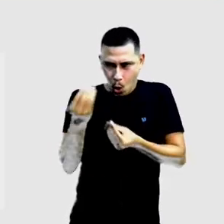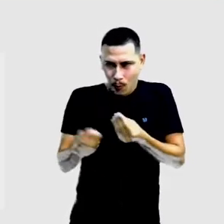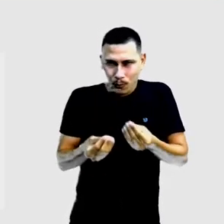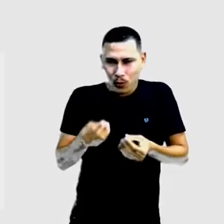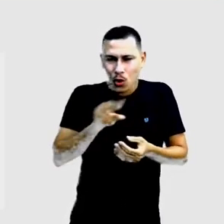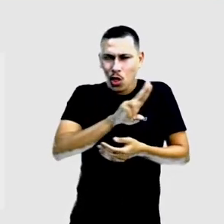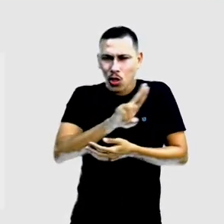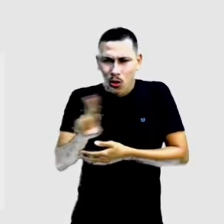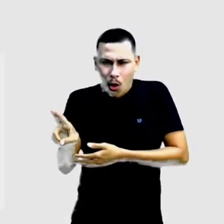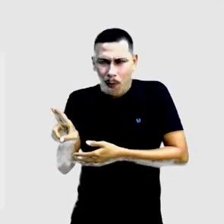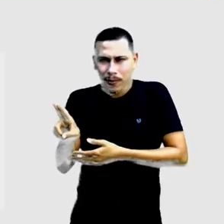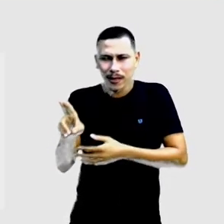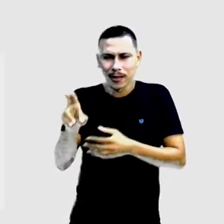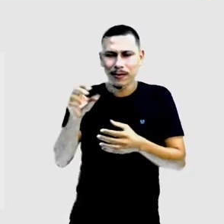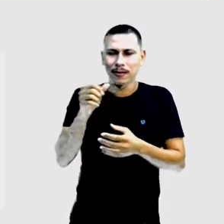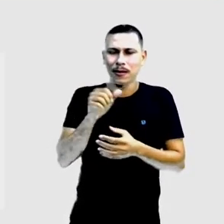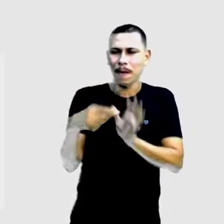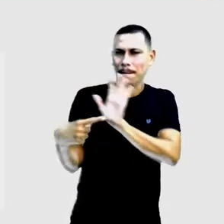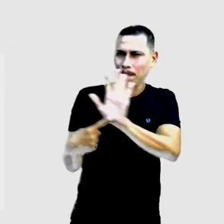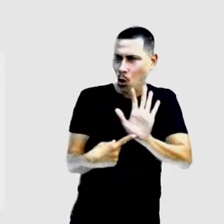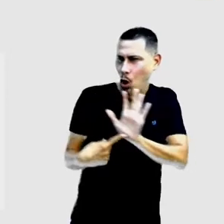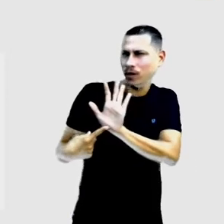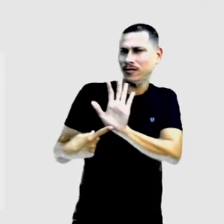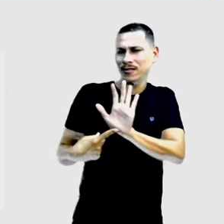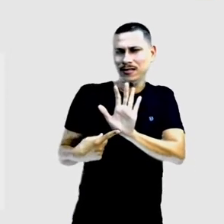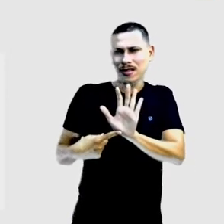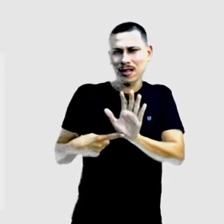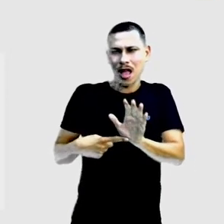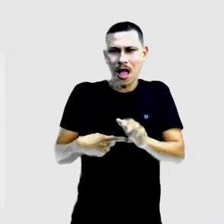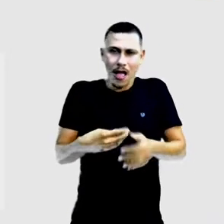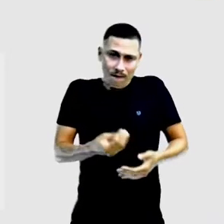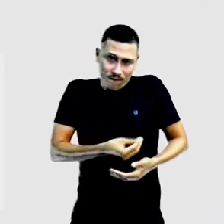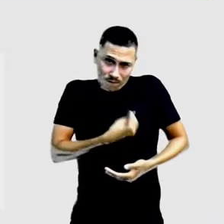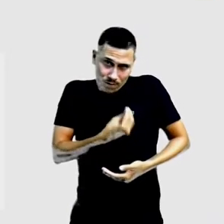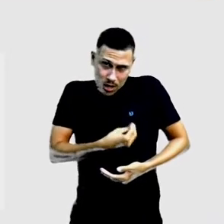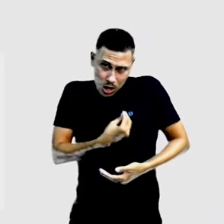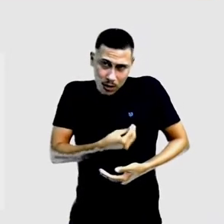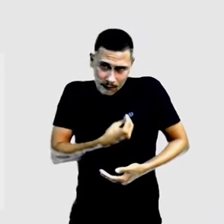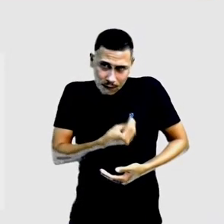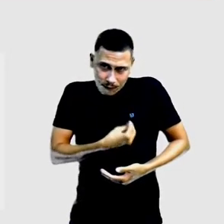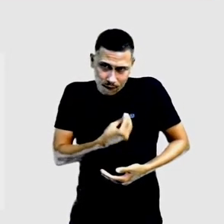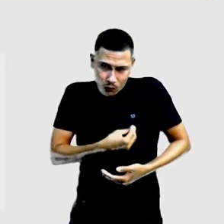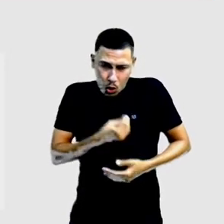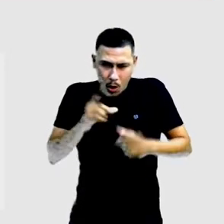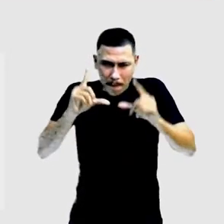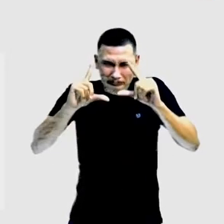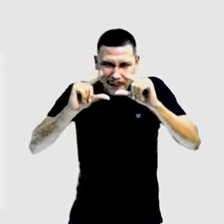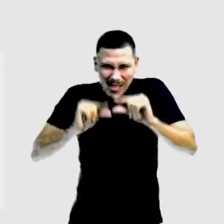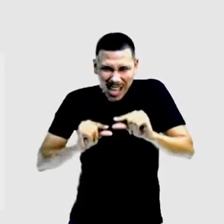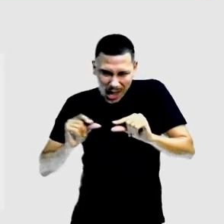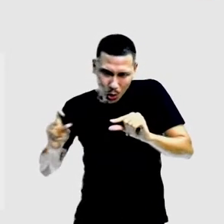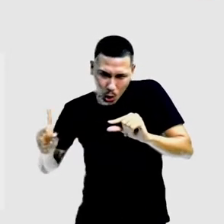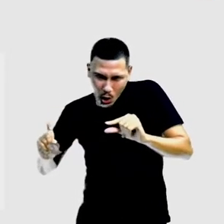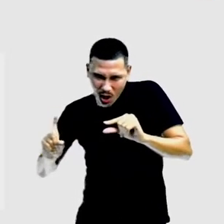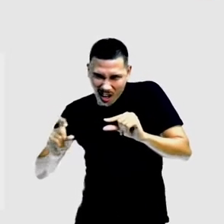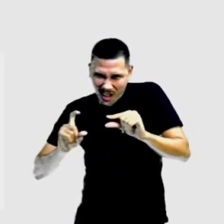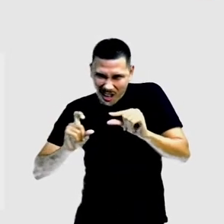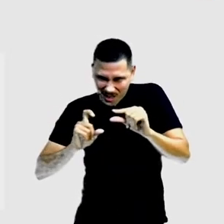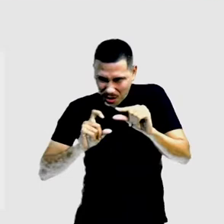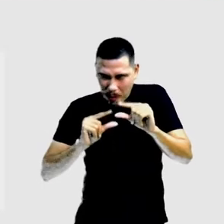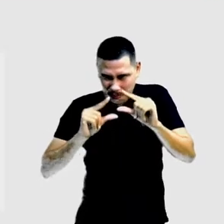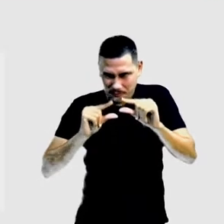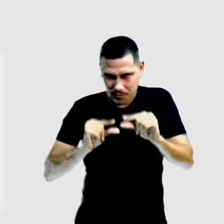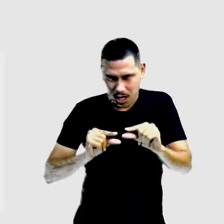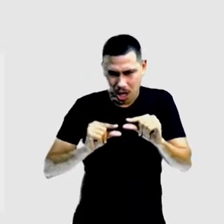o próprio nome diz são seres vivos bastantes pequenos microscópios né na maioria das